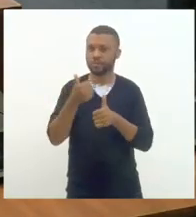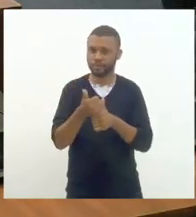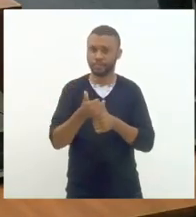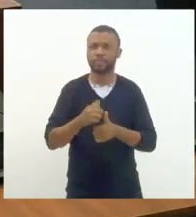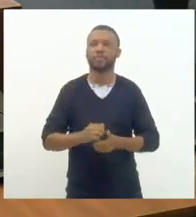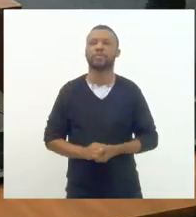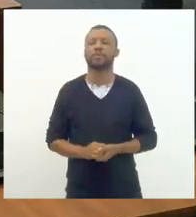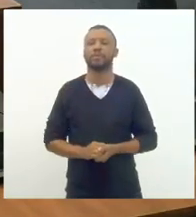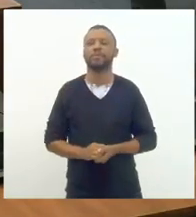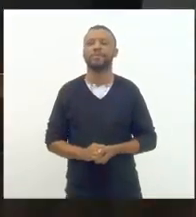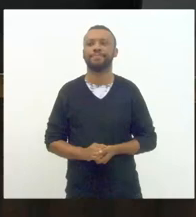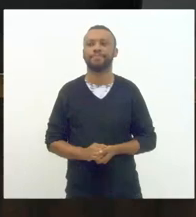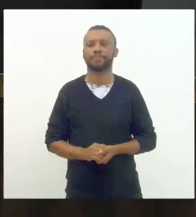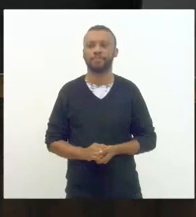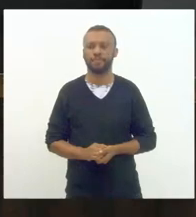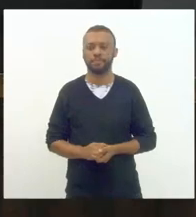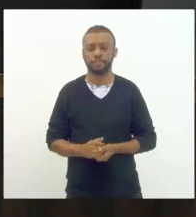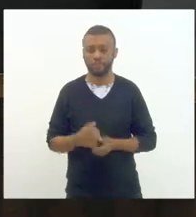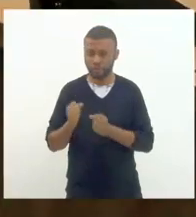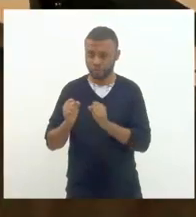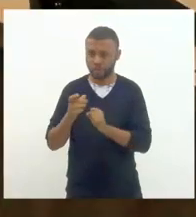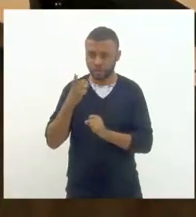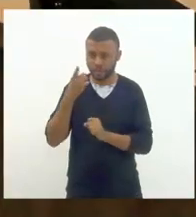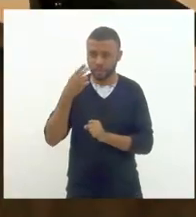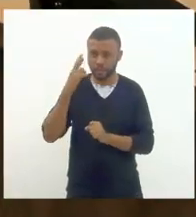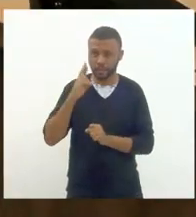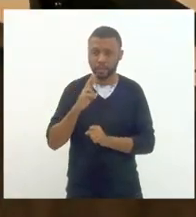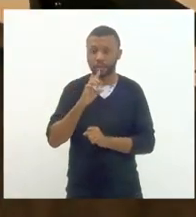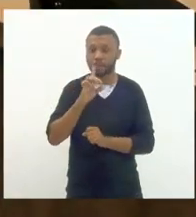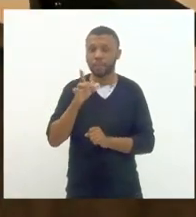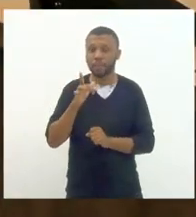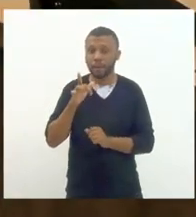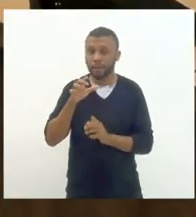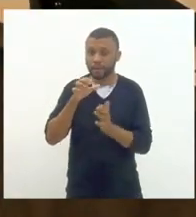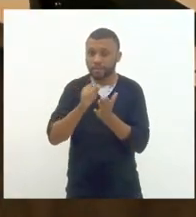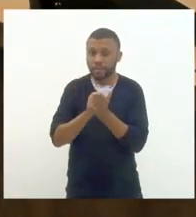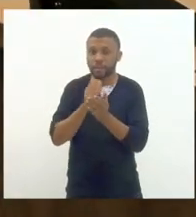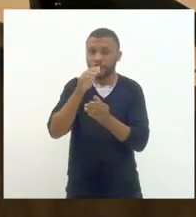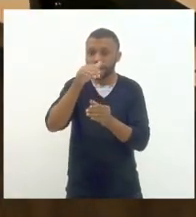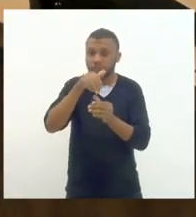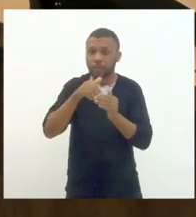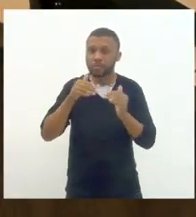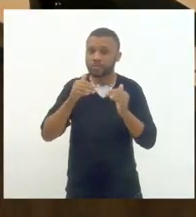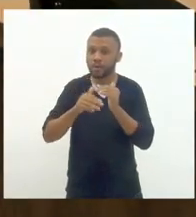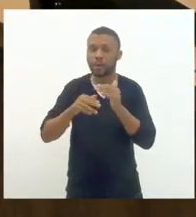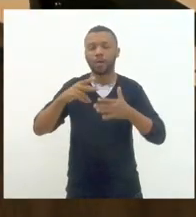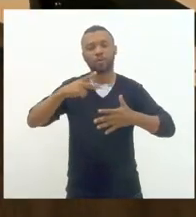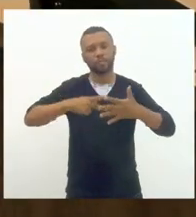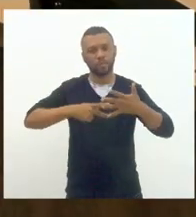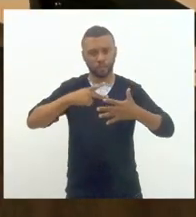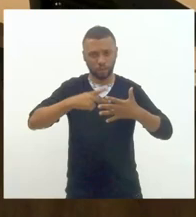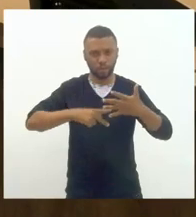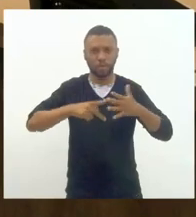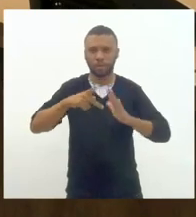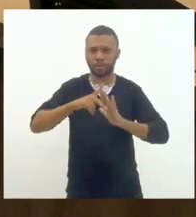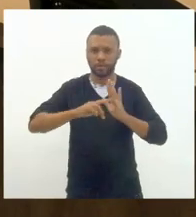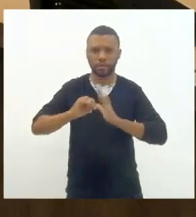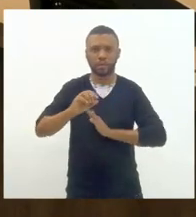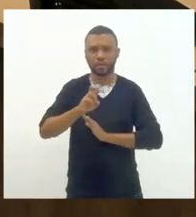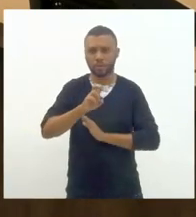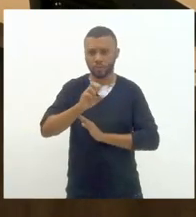redação. Sim, deputado Renato. Senhor presidente, é só para consignar o voto contrário da bancada do PSOL ao projeto de